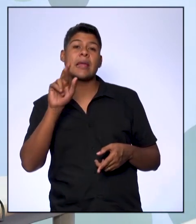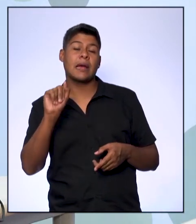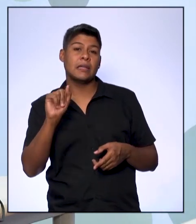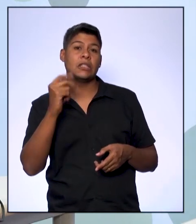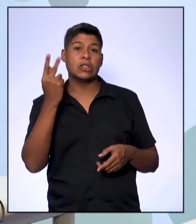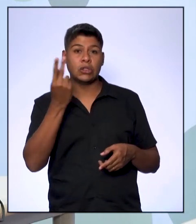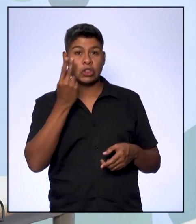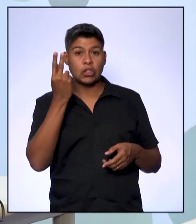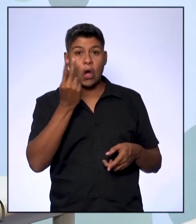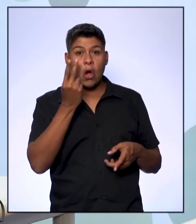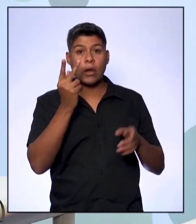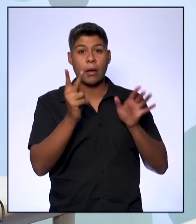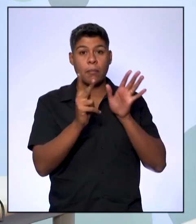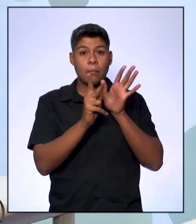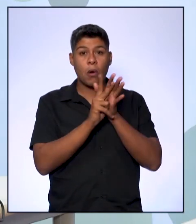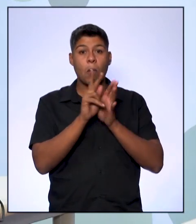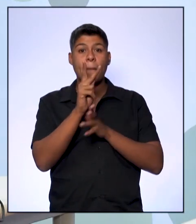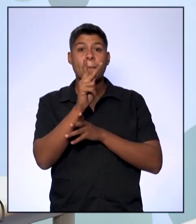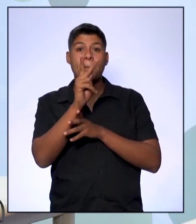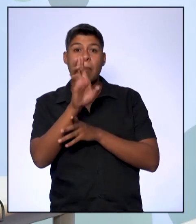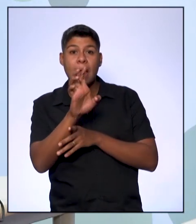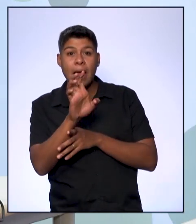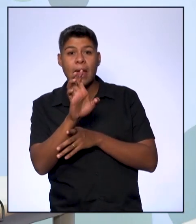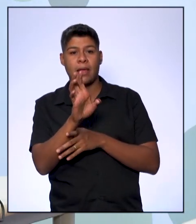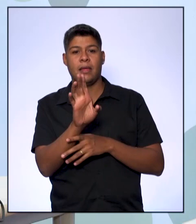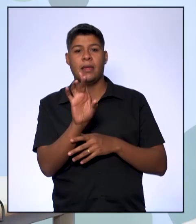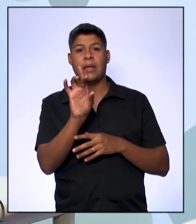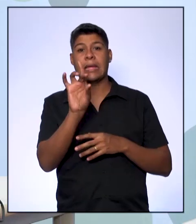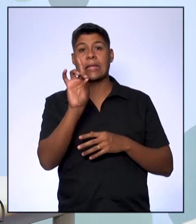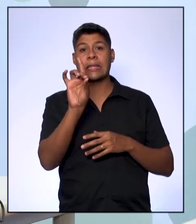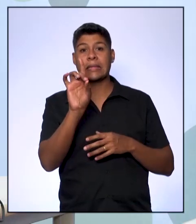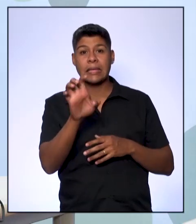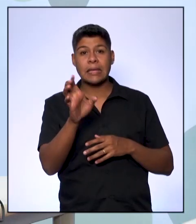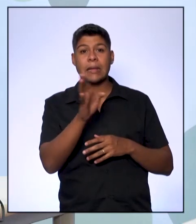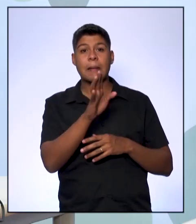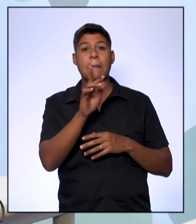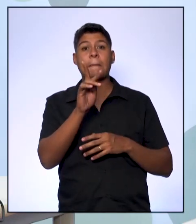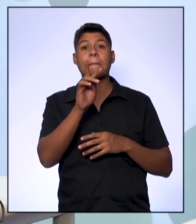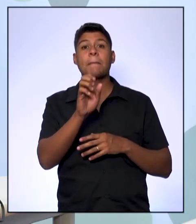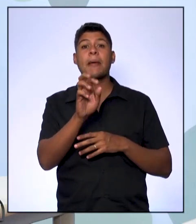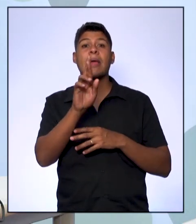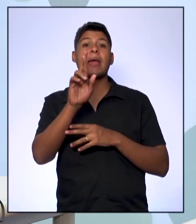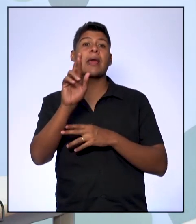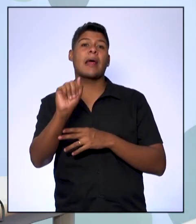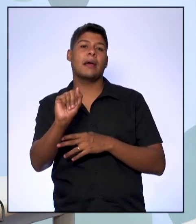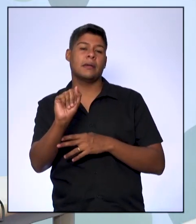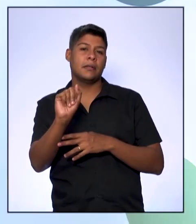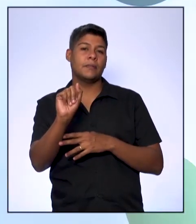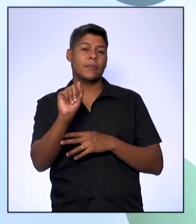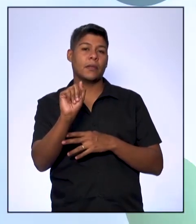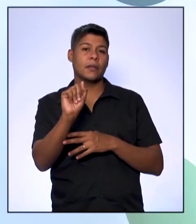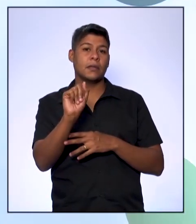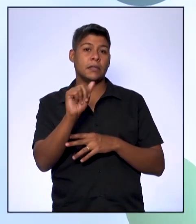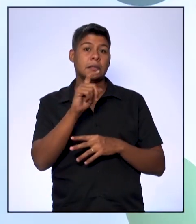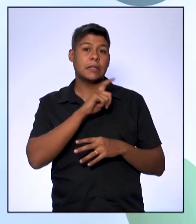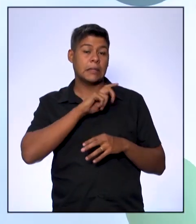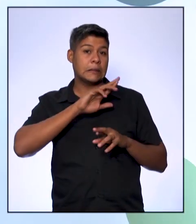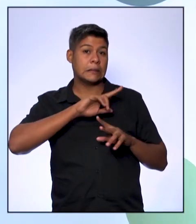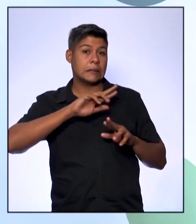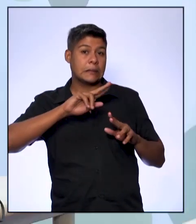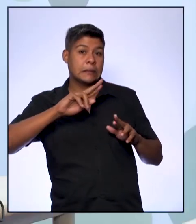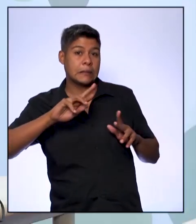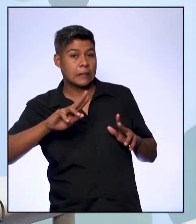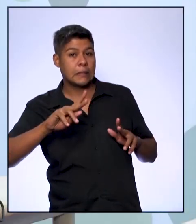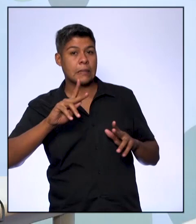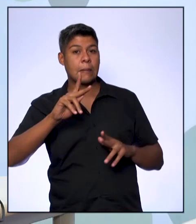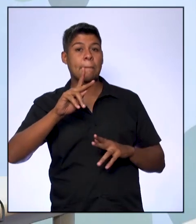gente sabe que na história pereira vem é um pé de pera perfeito então é o agricultor que tinha um nome que cuidava de pera que